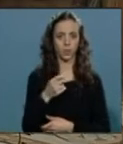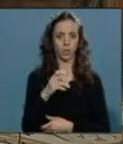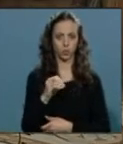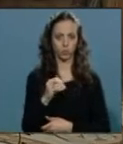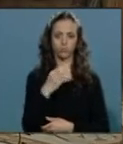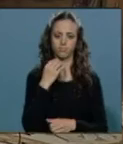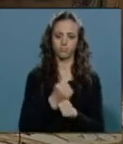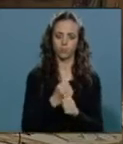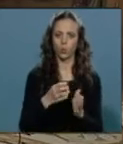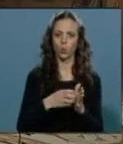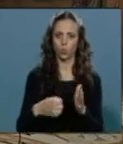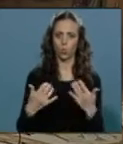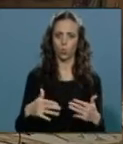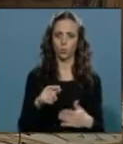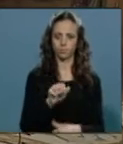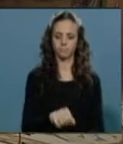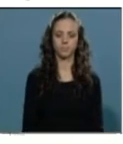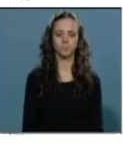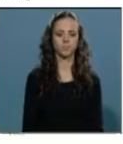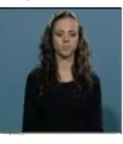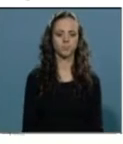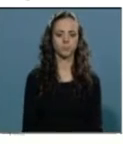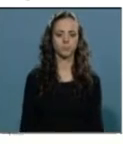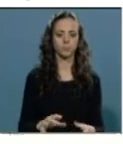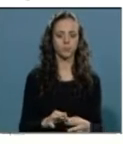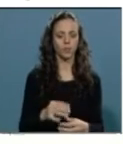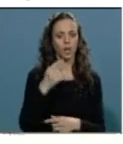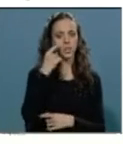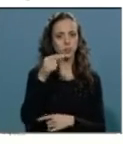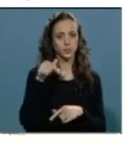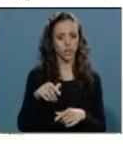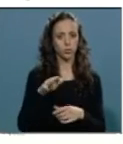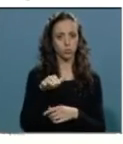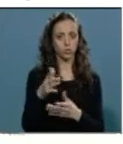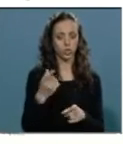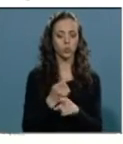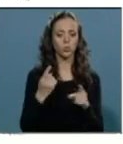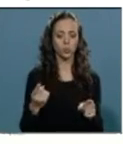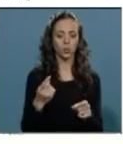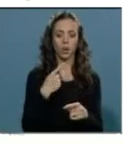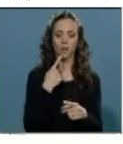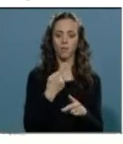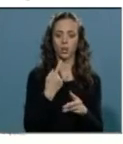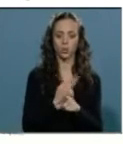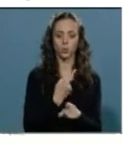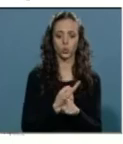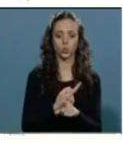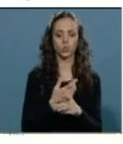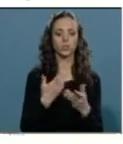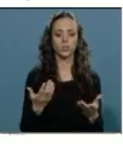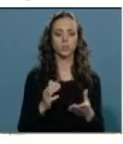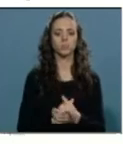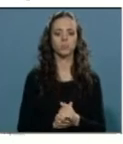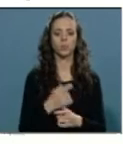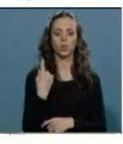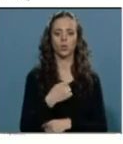que a operação é complexa. O Porto Santo efetivamente é especial e é especial por várias razões.